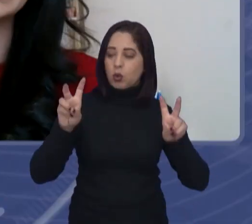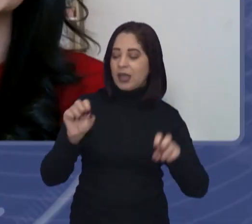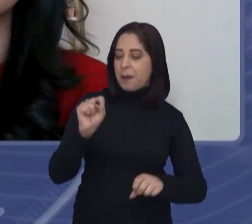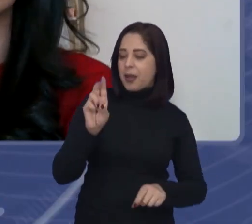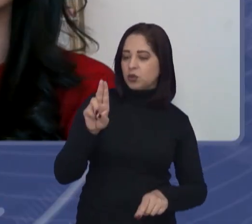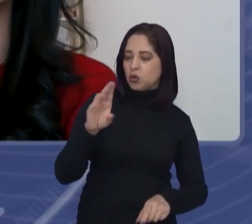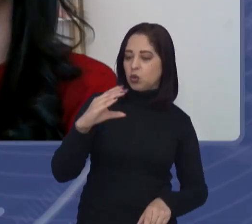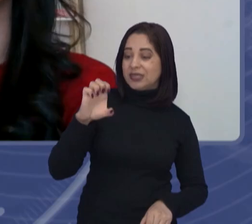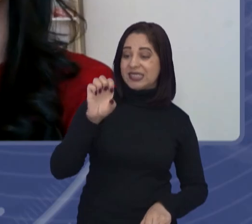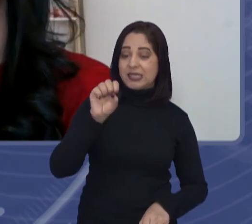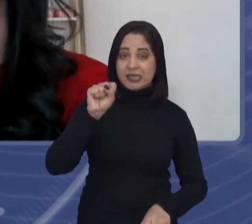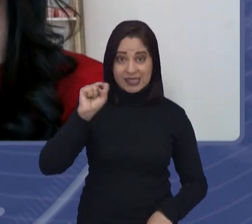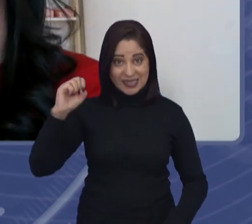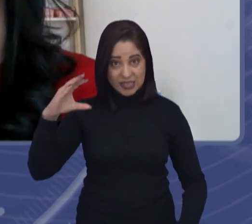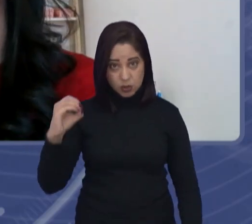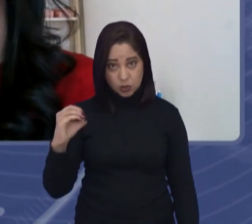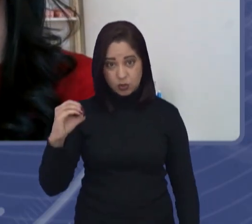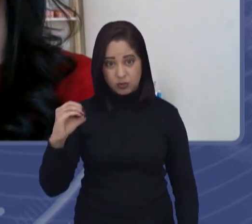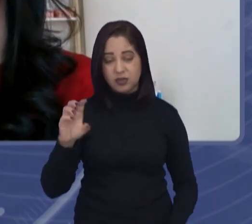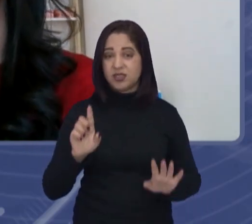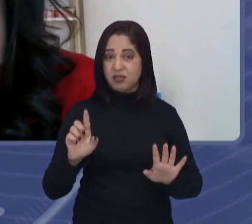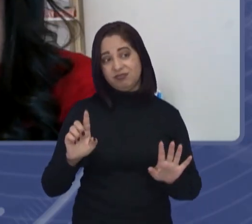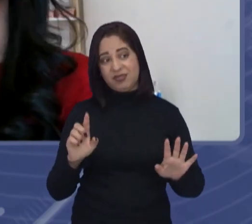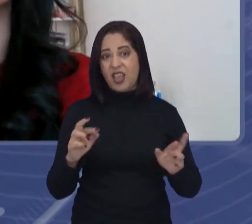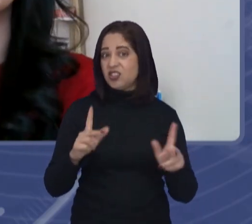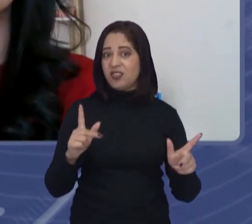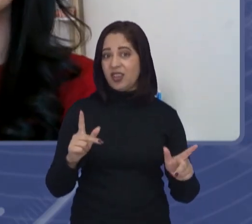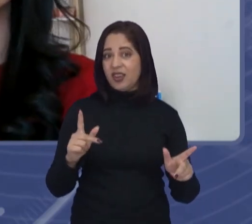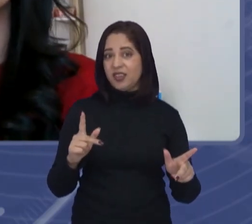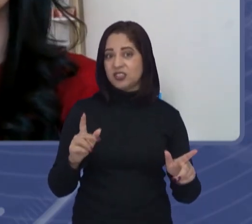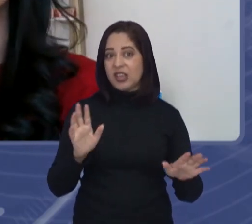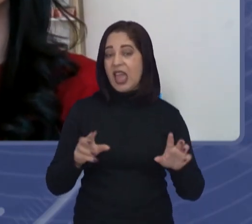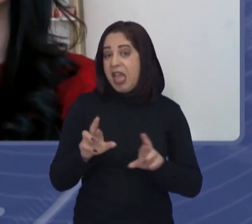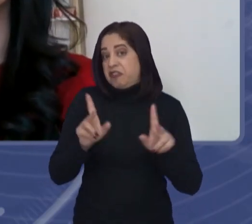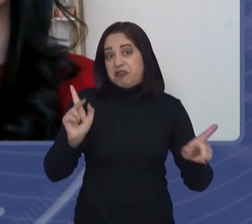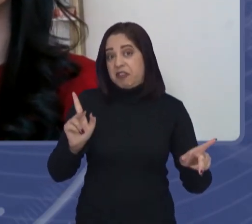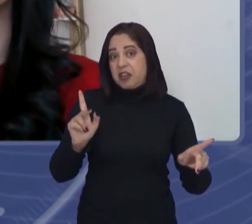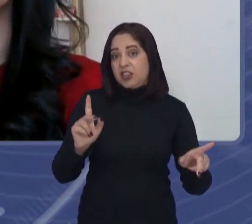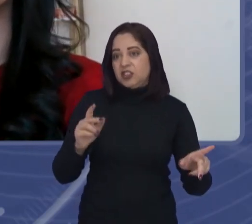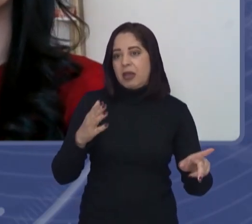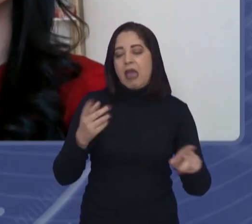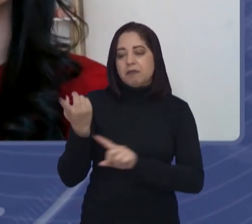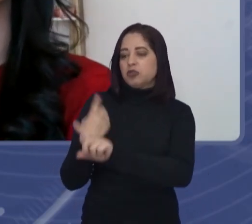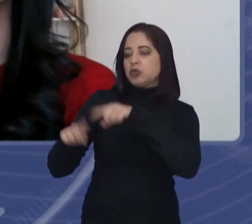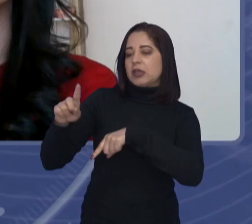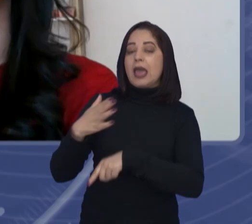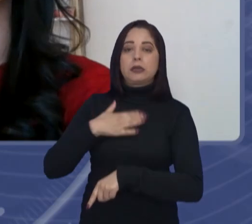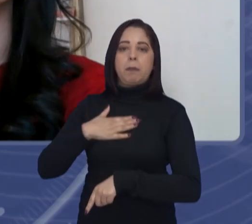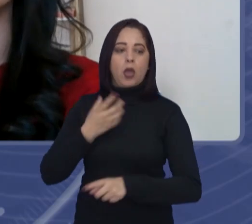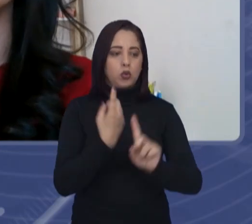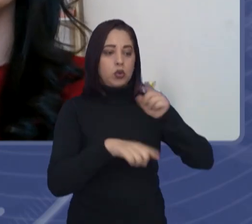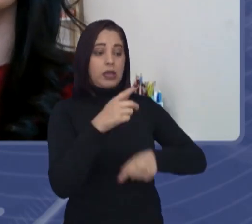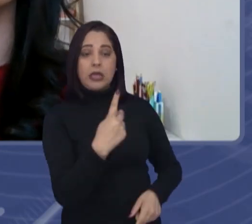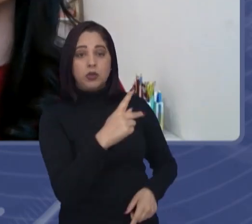amplo, né? E também é muito subjetivo, né? O que é sucesso para mim não necessariamente pode ser para você. Enfim, não dá para a gente medir,